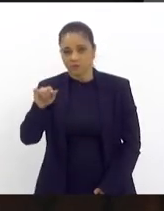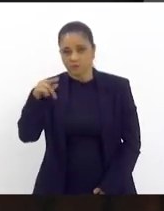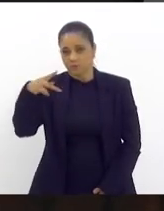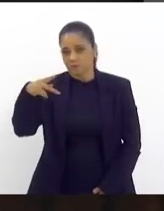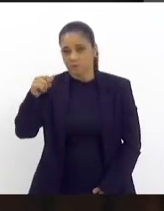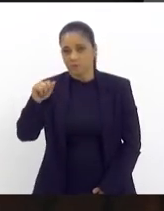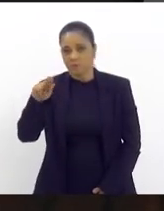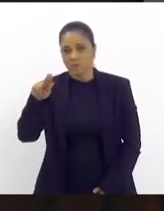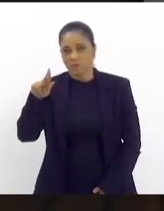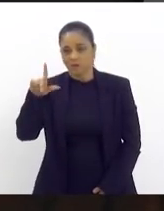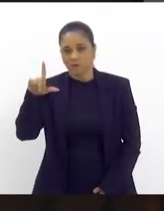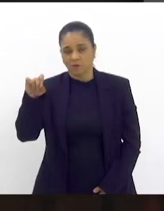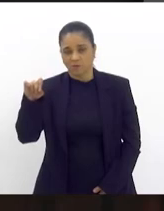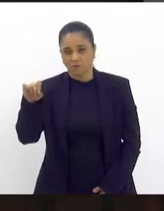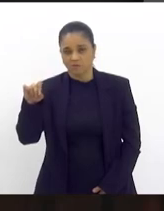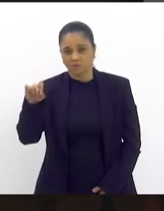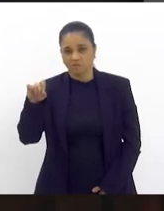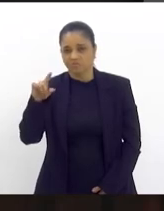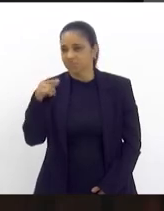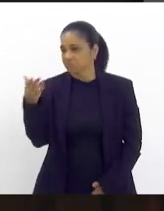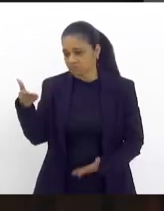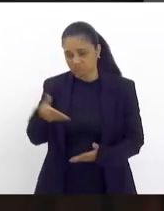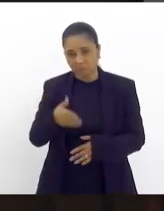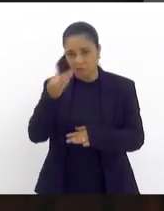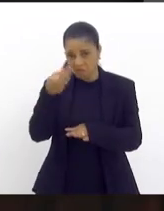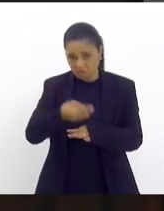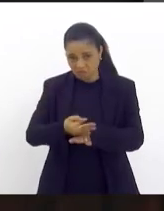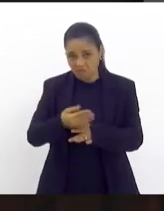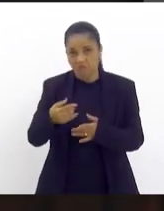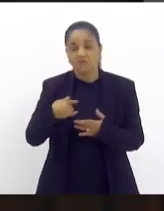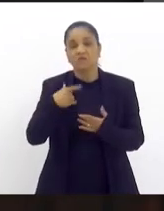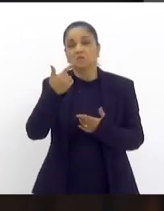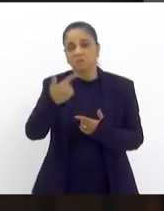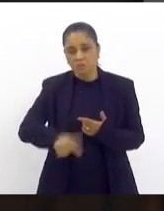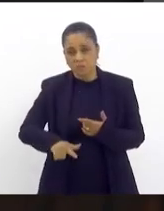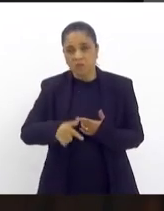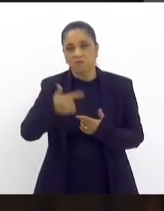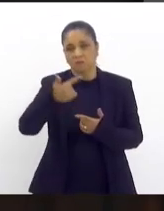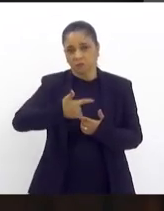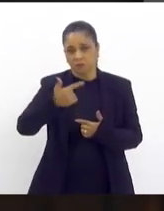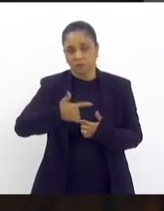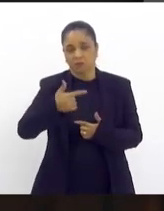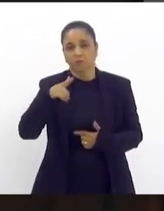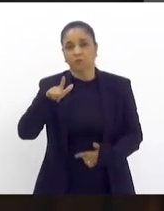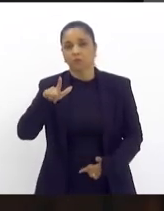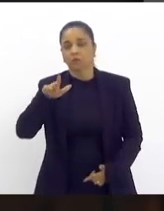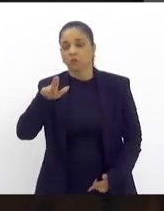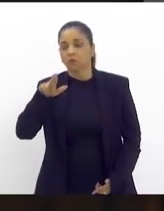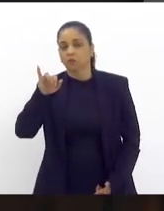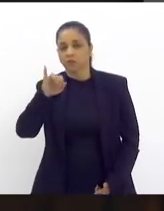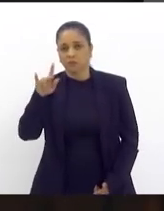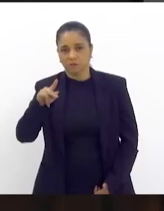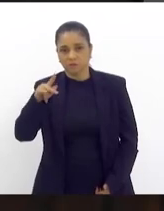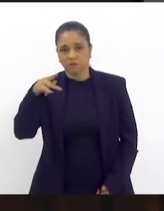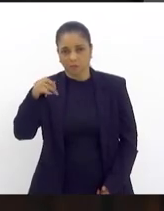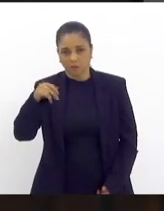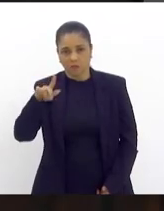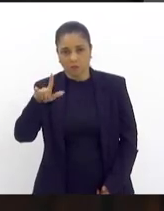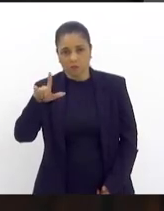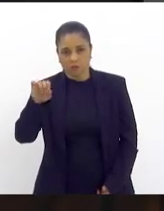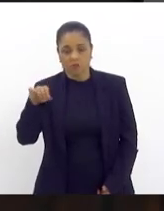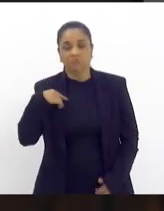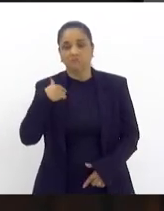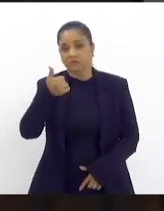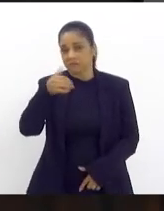Deputada Carla Machado, não se contando presente. Próximo orador, deputado Luiz Paulo. Vossa Excelência dispõe de